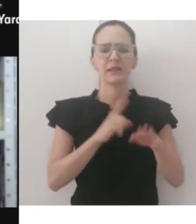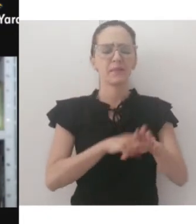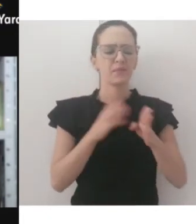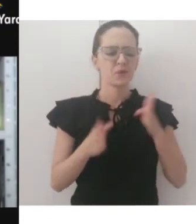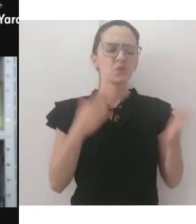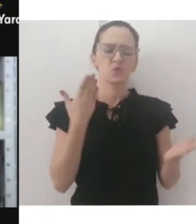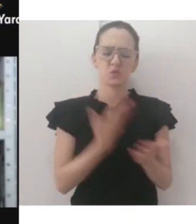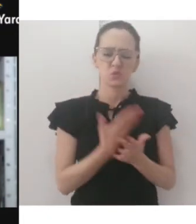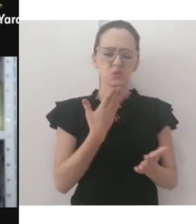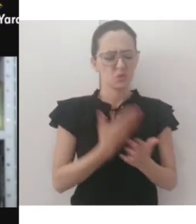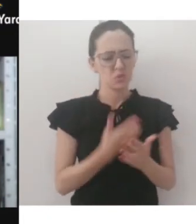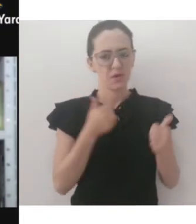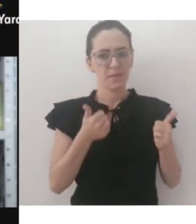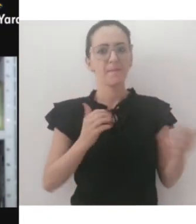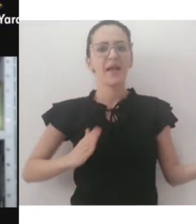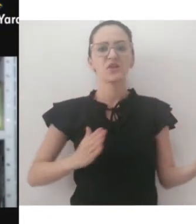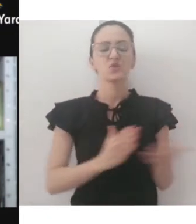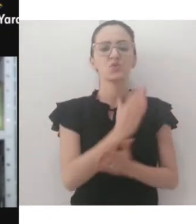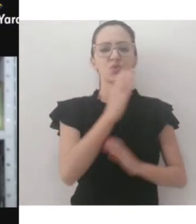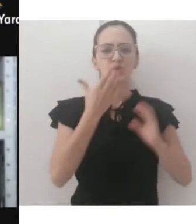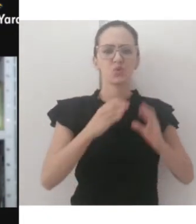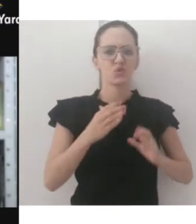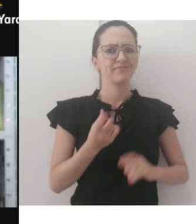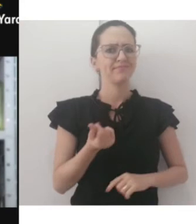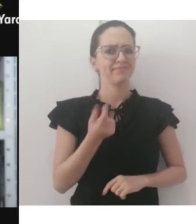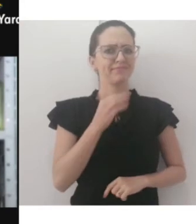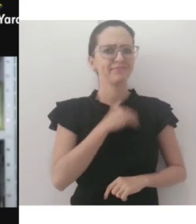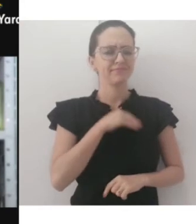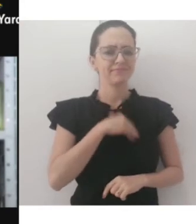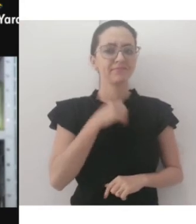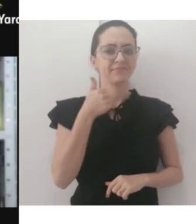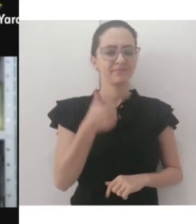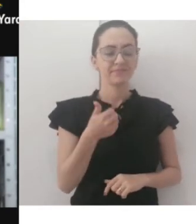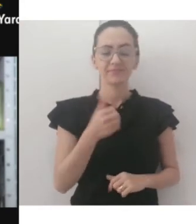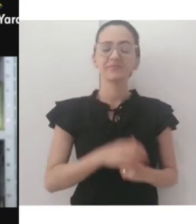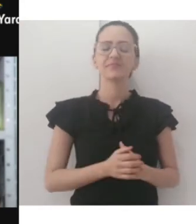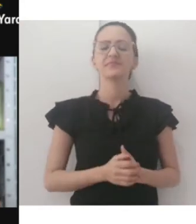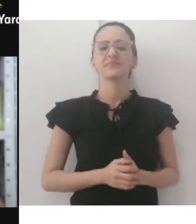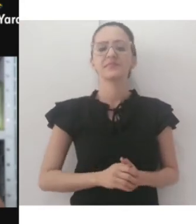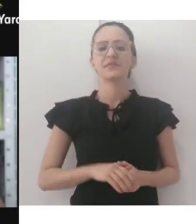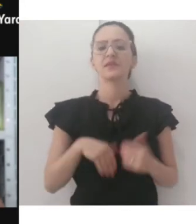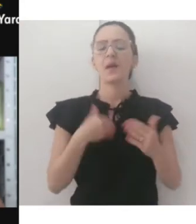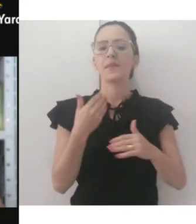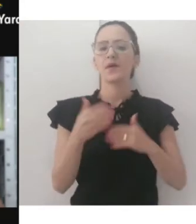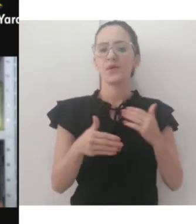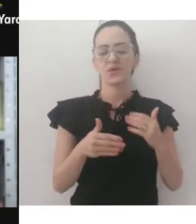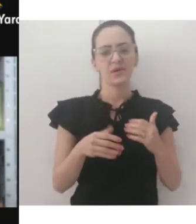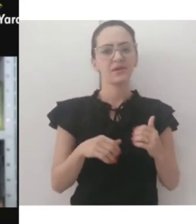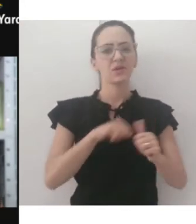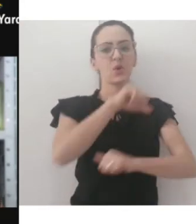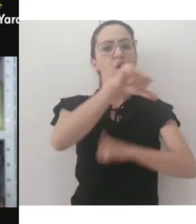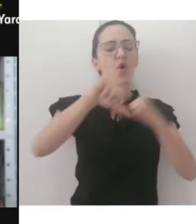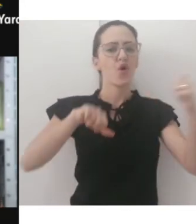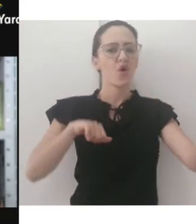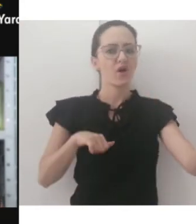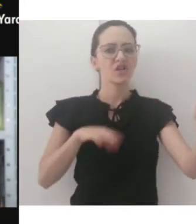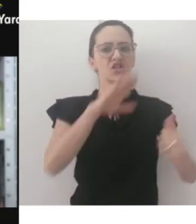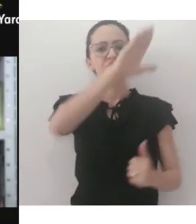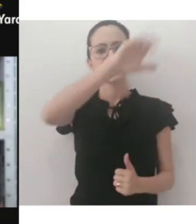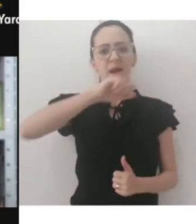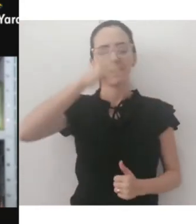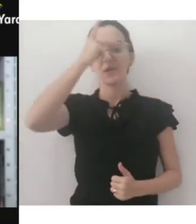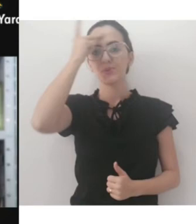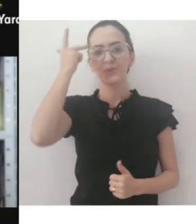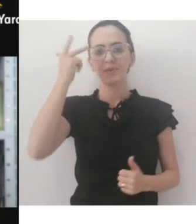concurso, ganhando razoavelmente muito bem, por sinal. Foi aí que eu a conheci em Salvador. E aí o que aconteceu? Um tempo depois, ela